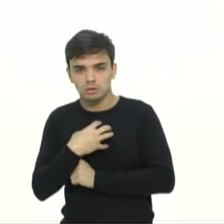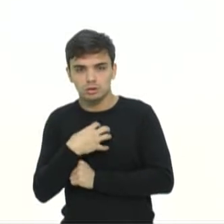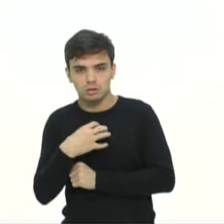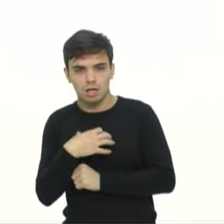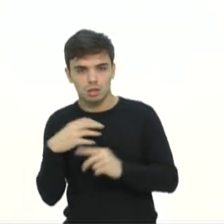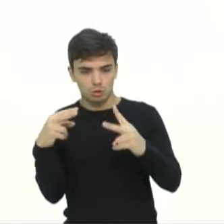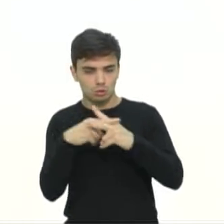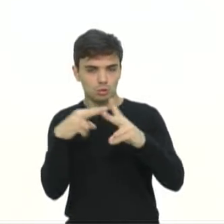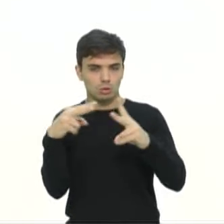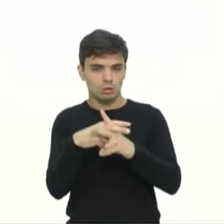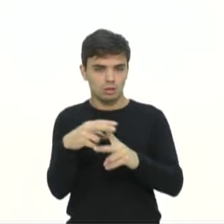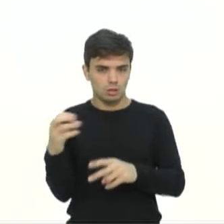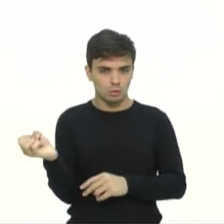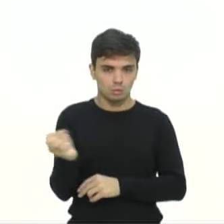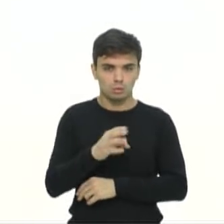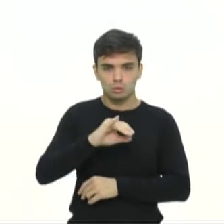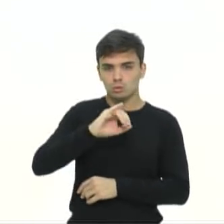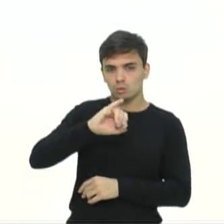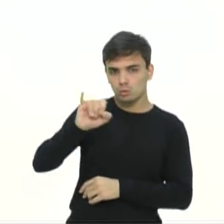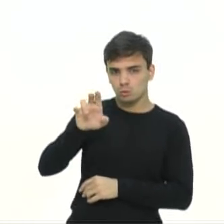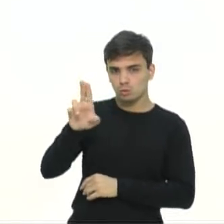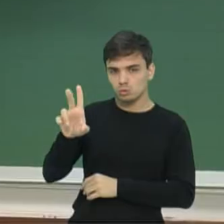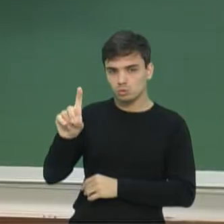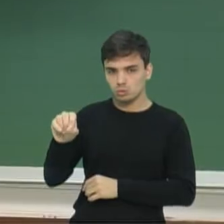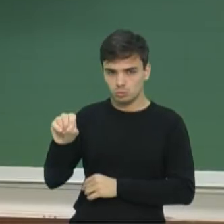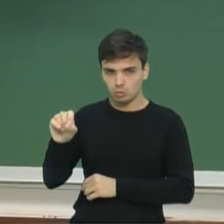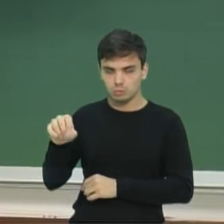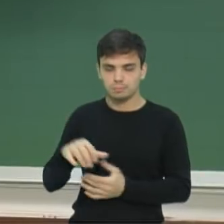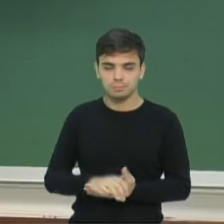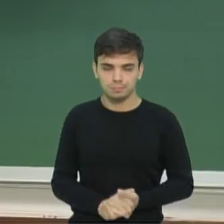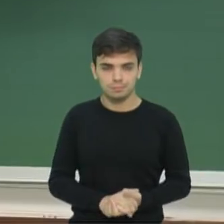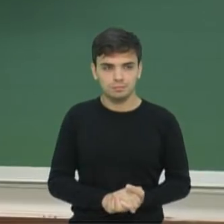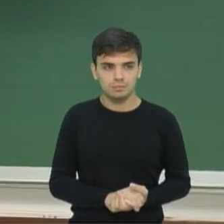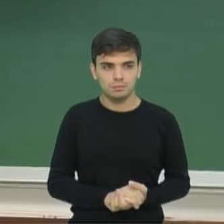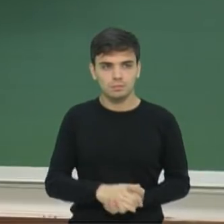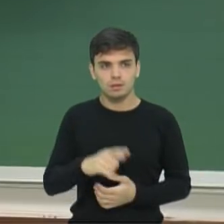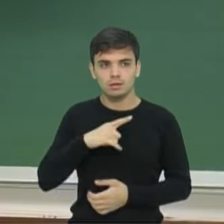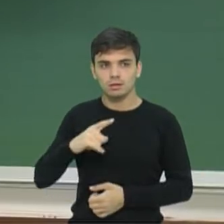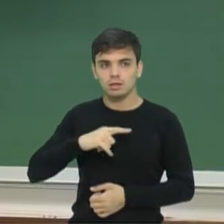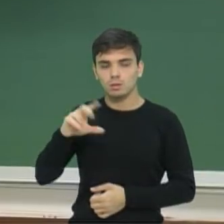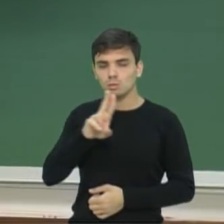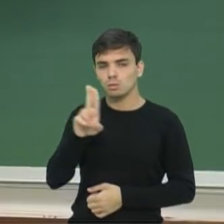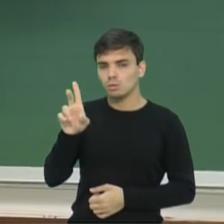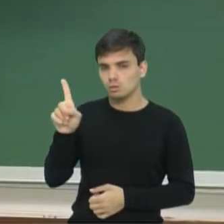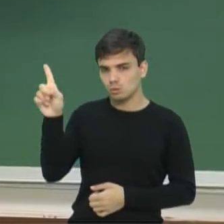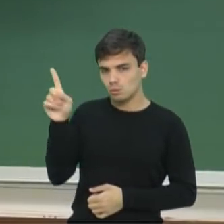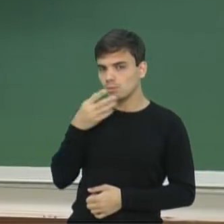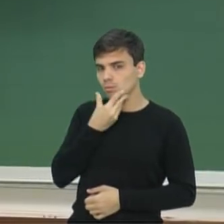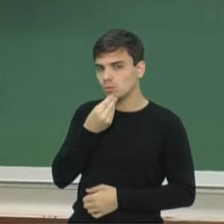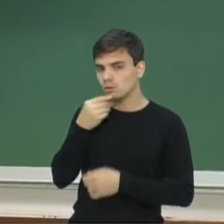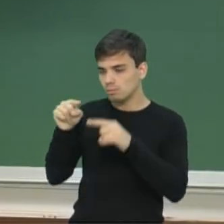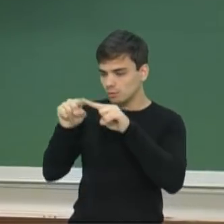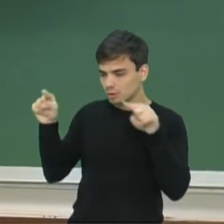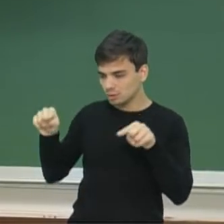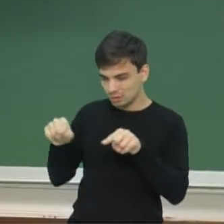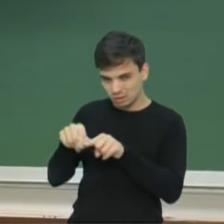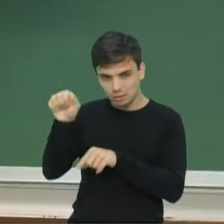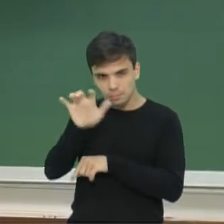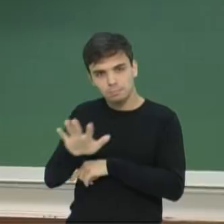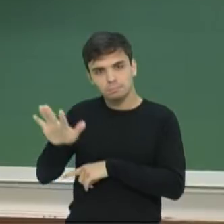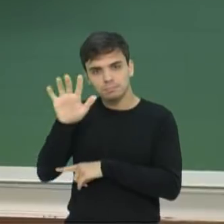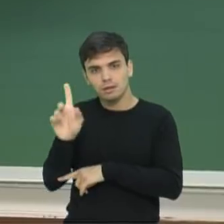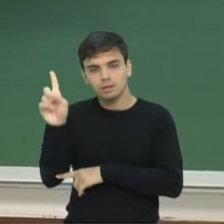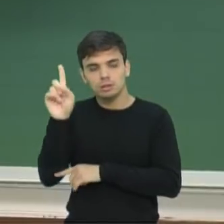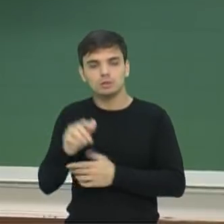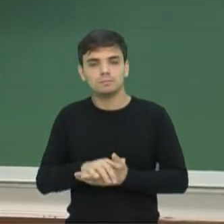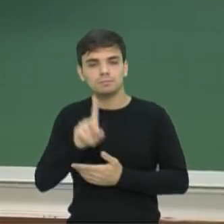de Judô. Então aqui está a imagem do Jigoro Kano, que foi o criador do Judô, né? Então ele era